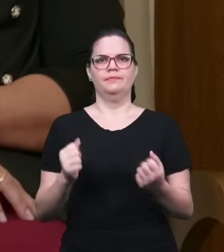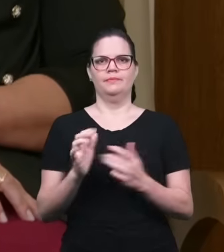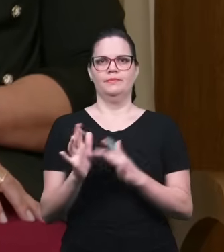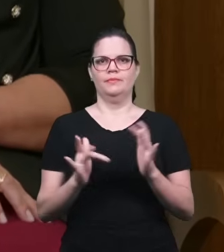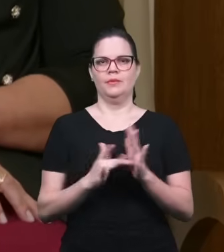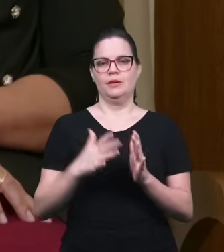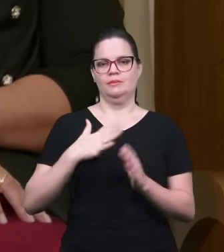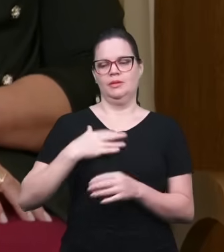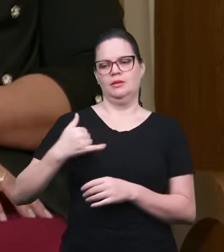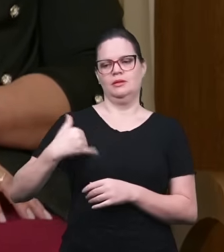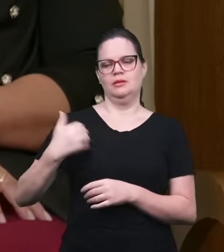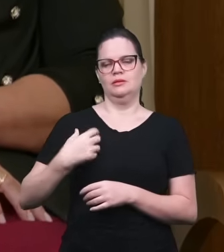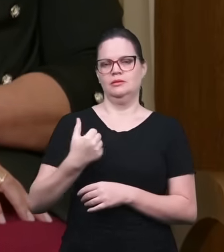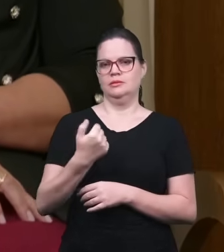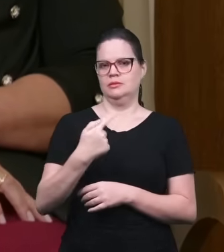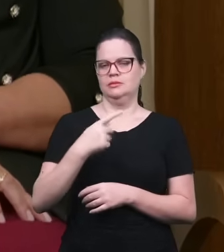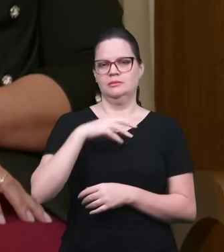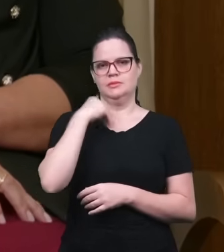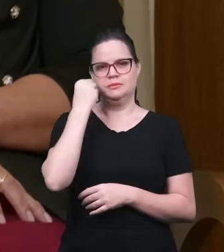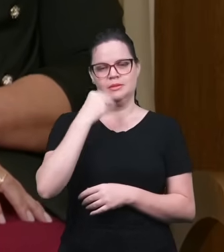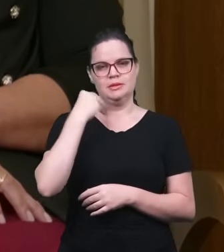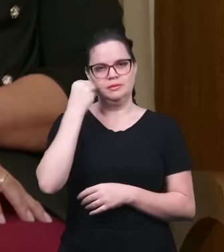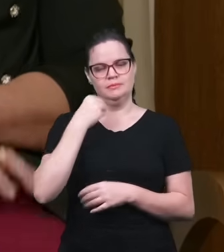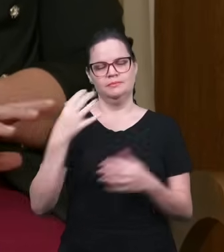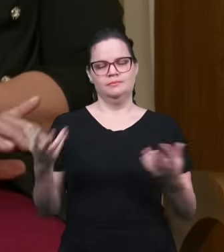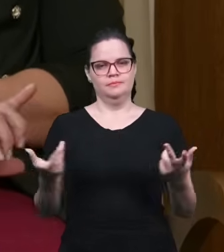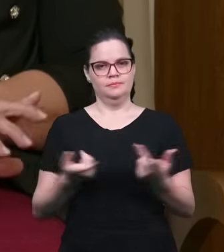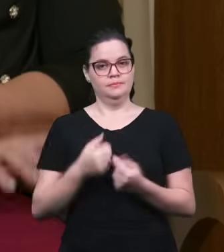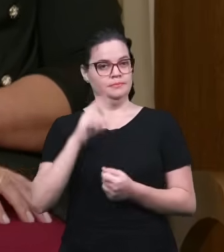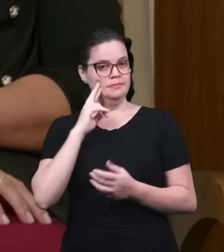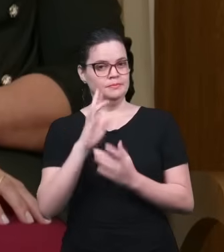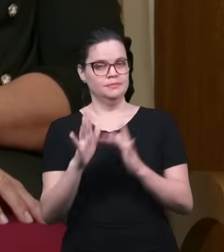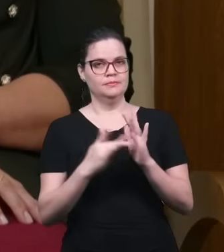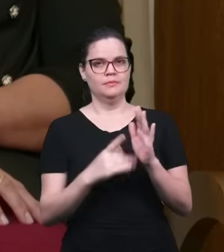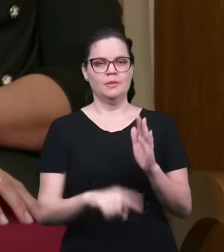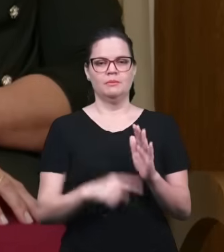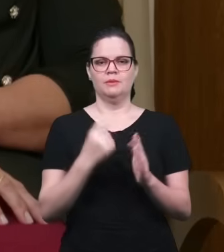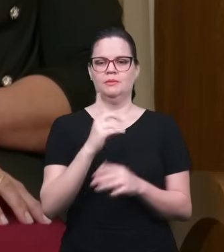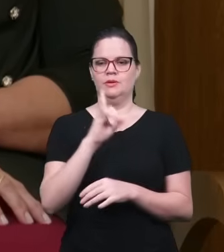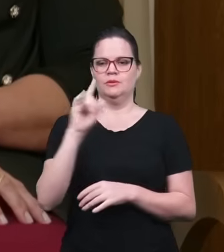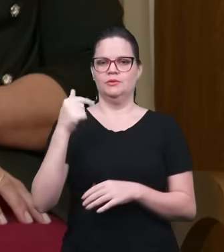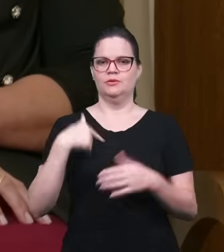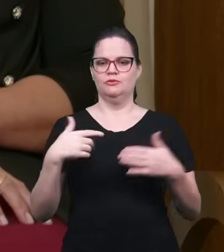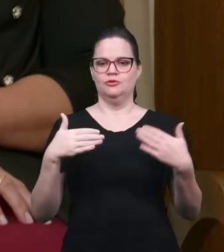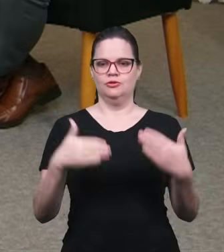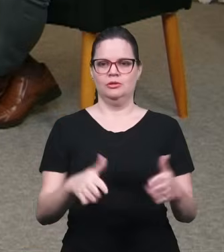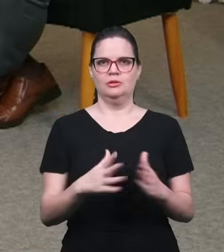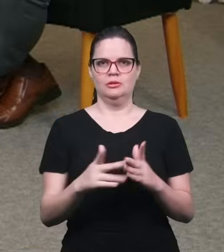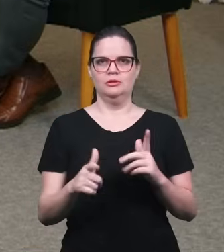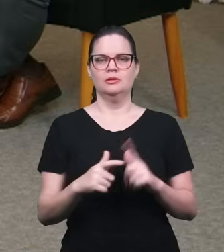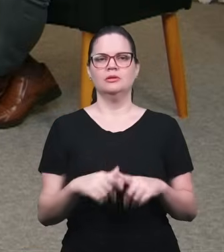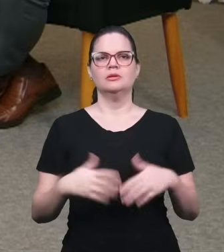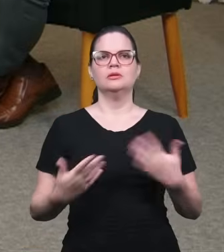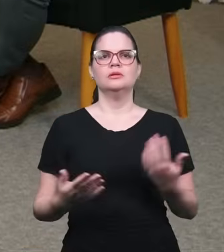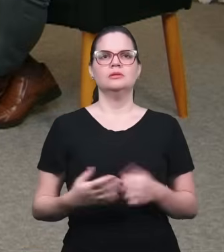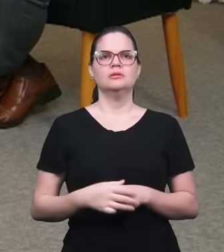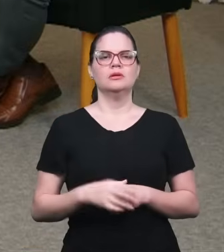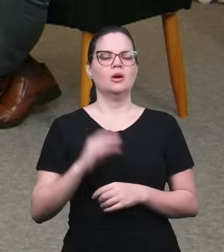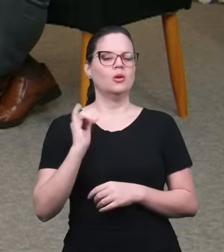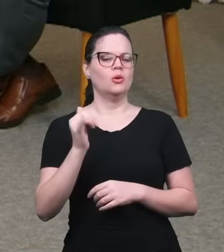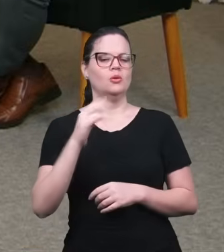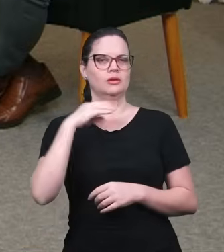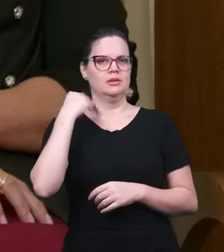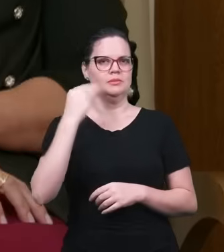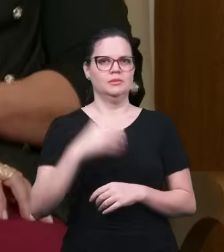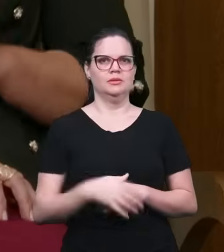a sua experiência. Tive uma experiência maravilhosa com o Senhor no primeiro dia que eu cheguei na igreja. Ah, é? Fala um Senhor, pouquinho dessa experiência, Gi.